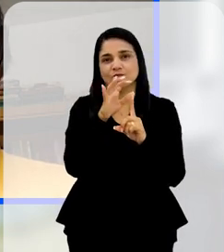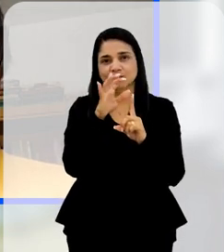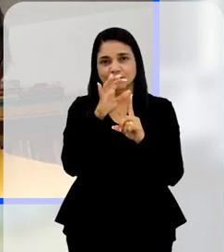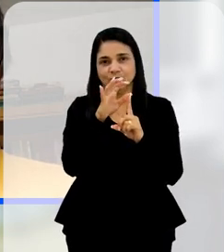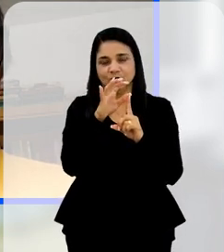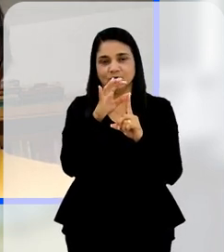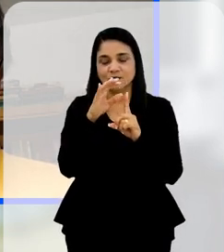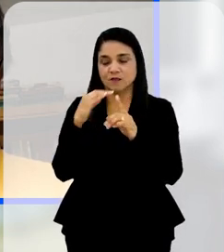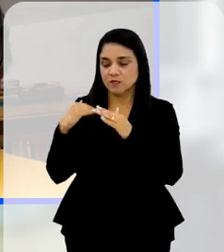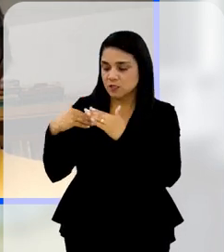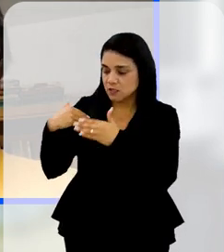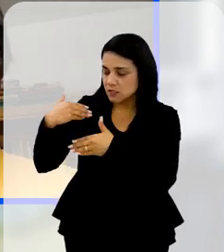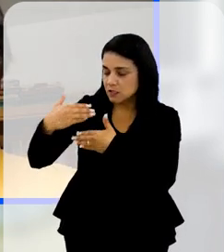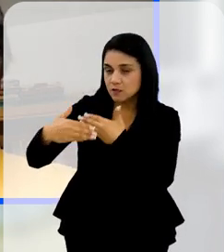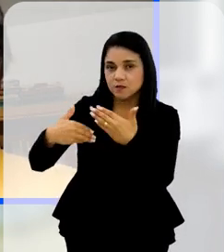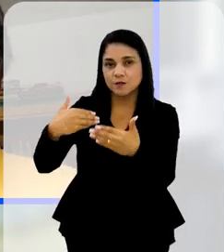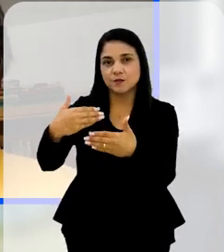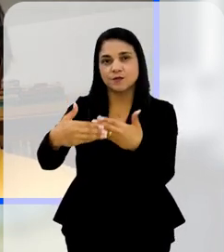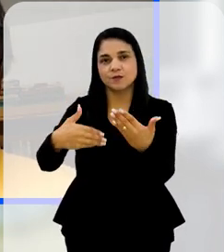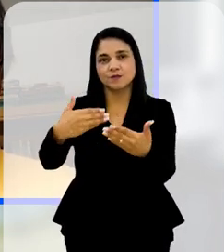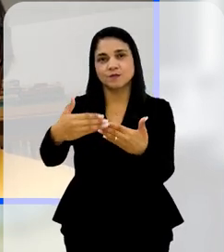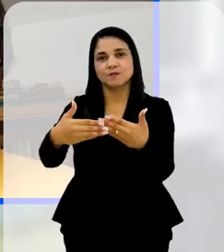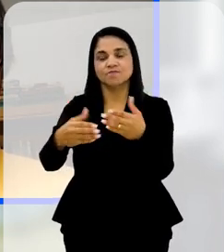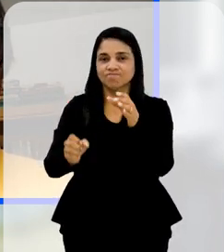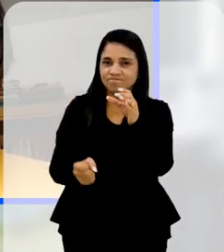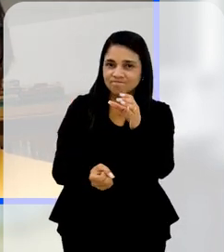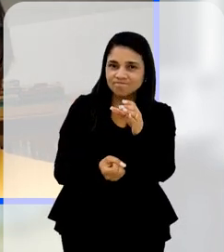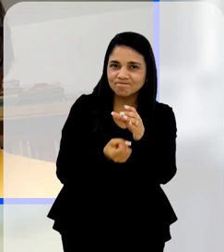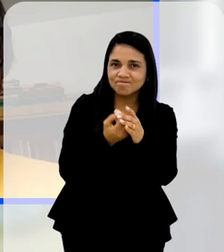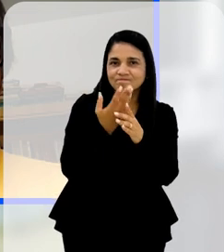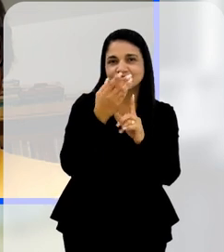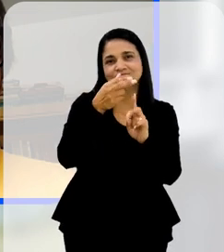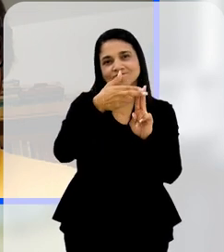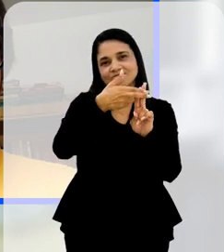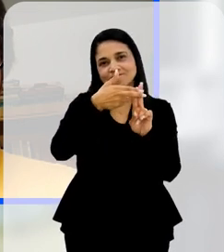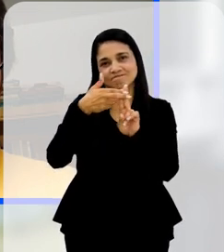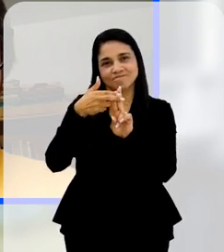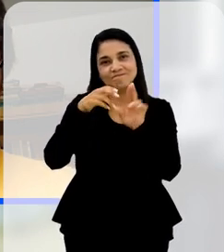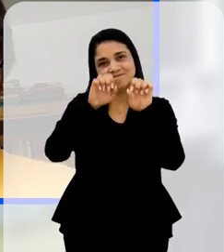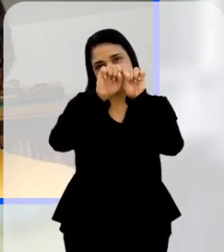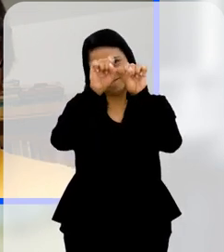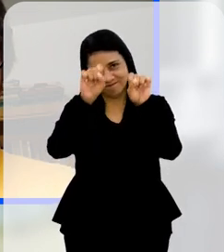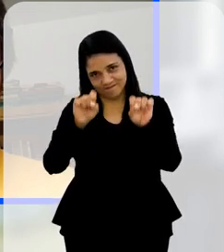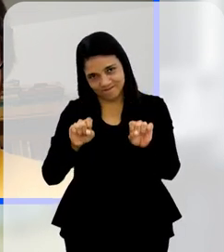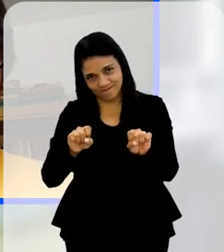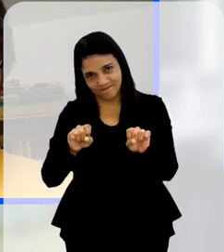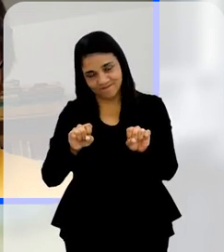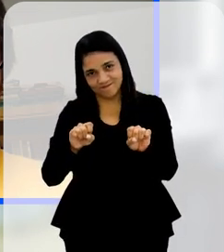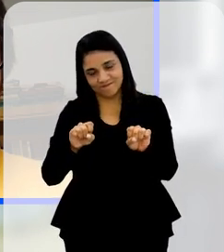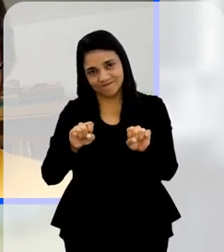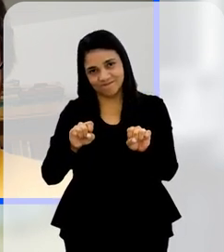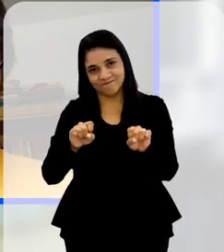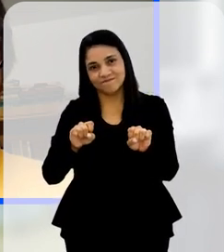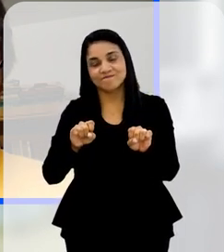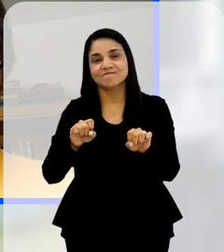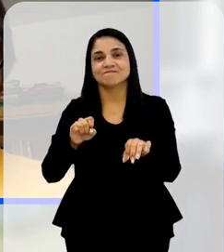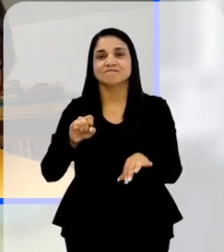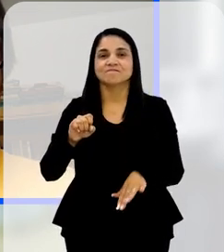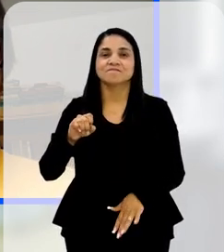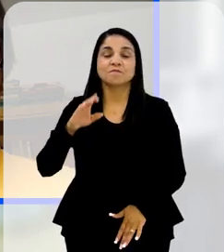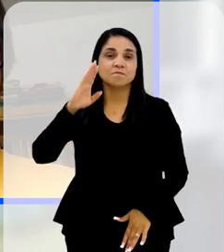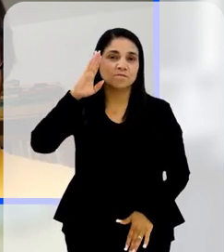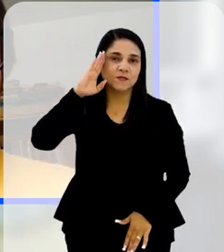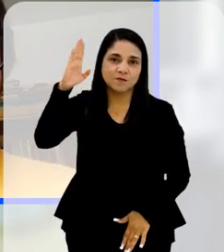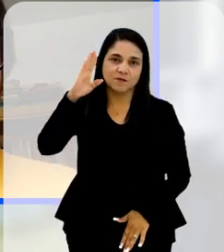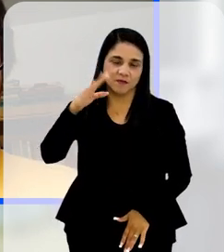na construção e na implementação de qualquer sistema que seja, e ainda mais num sistema complexo como de